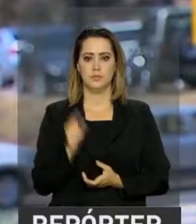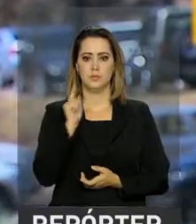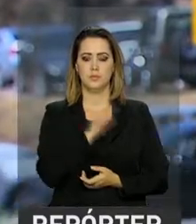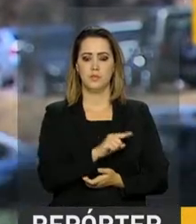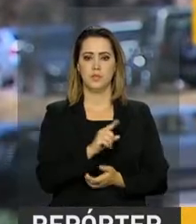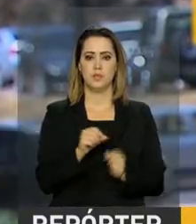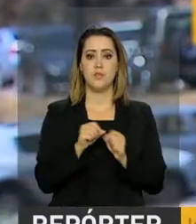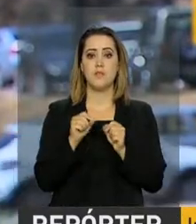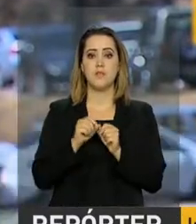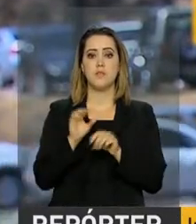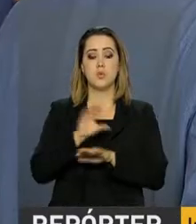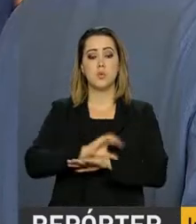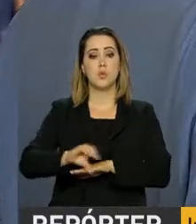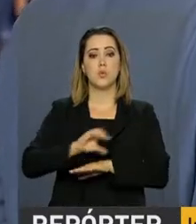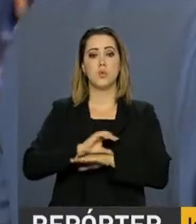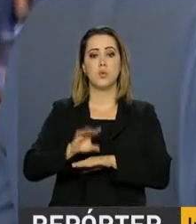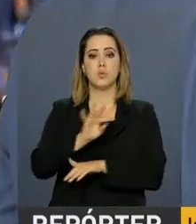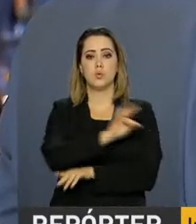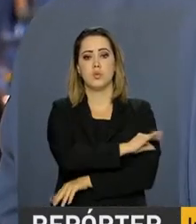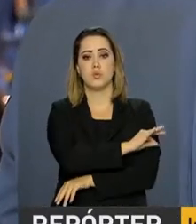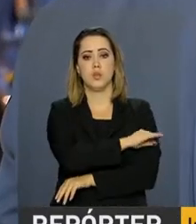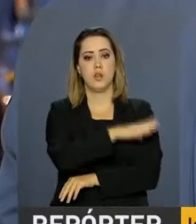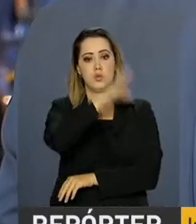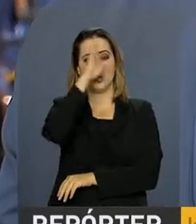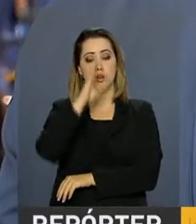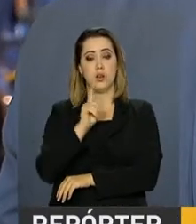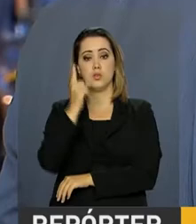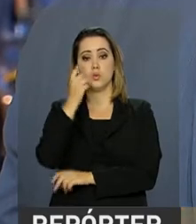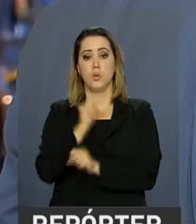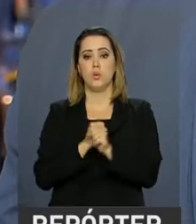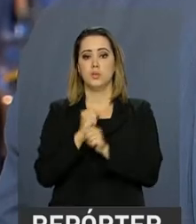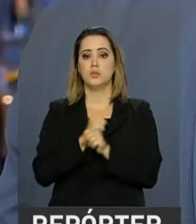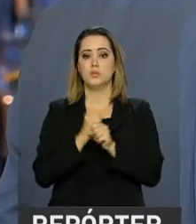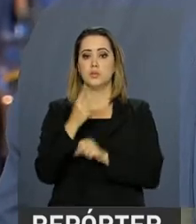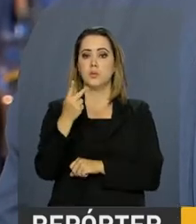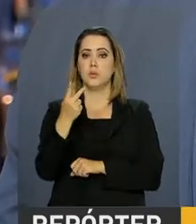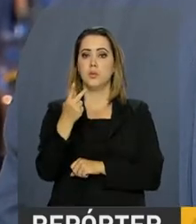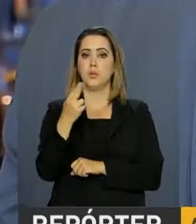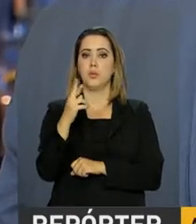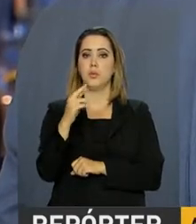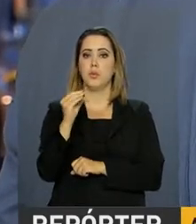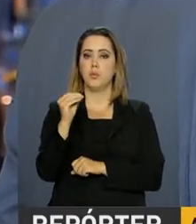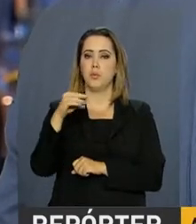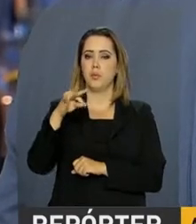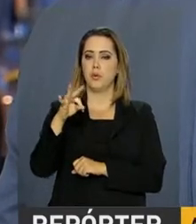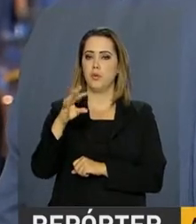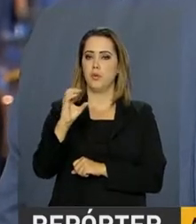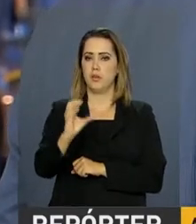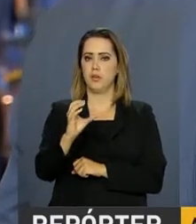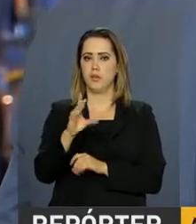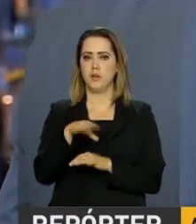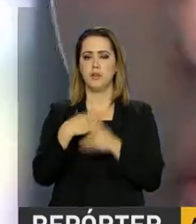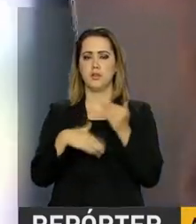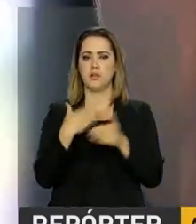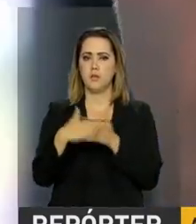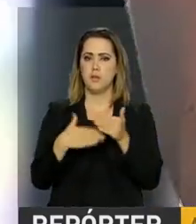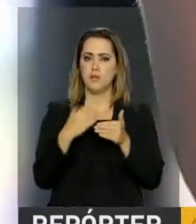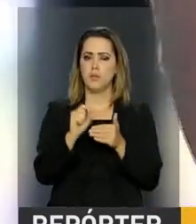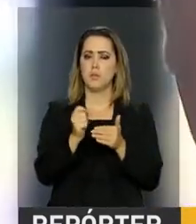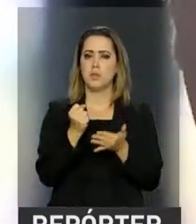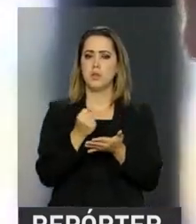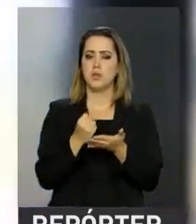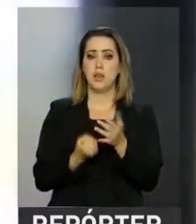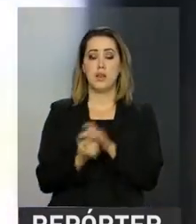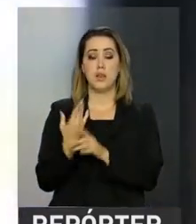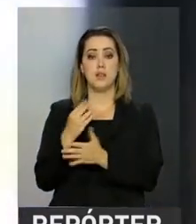Matheus fez um curso técnico gratuito de um ano pelo Pronatec na área de desenvolvimento de jogos